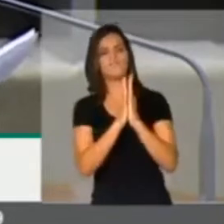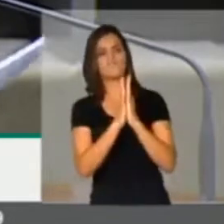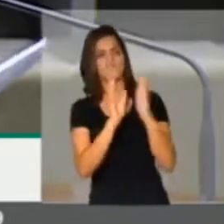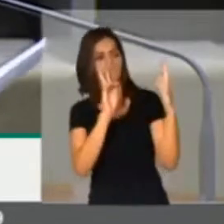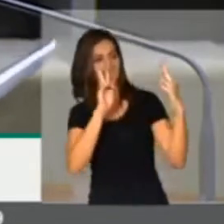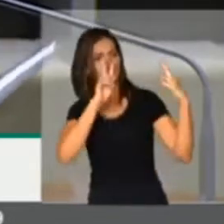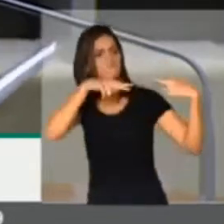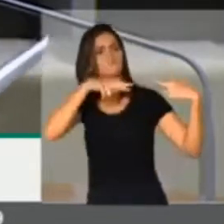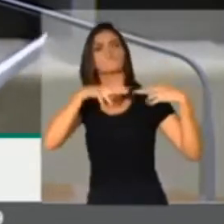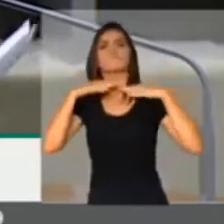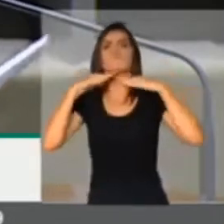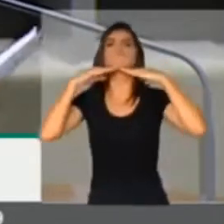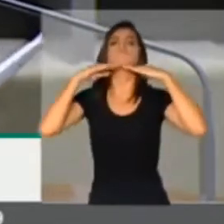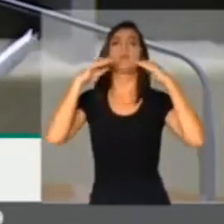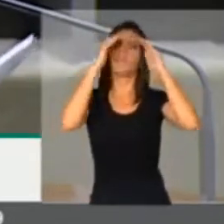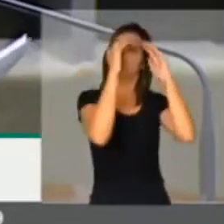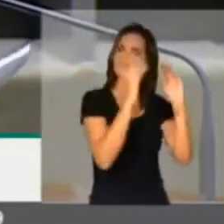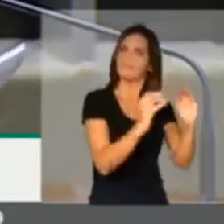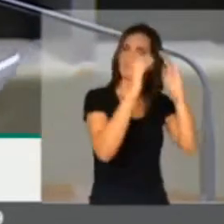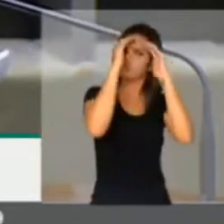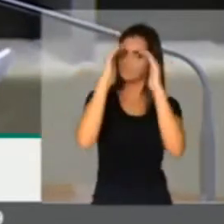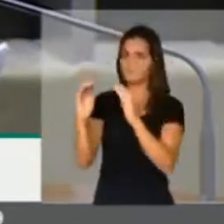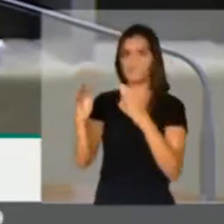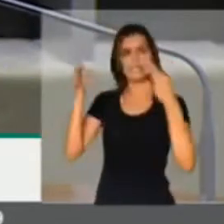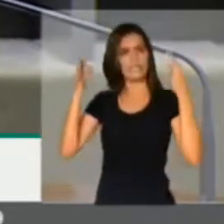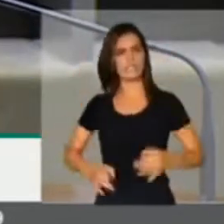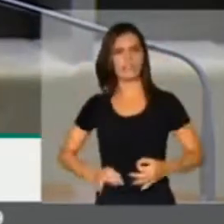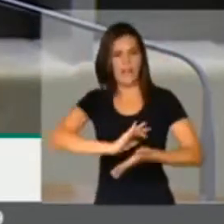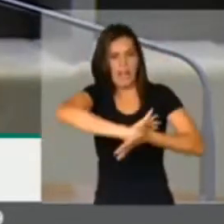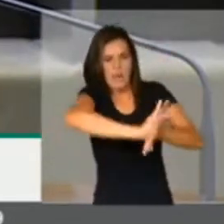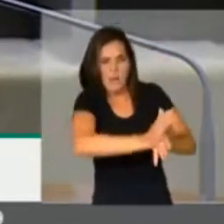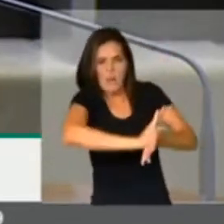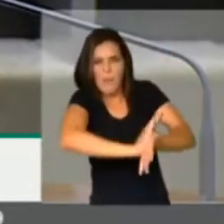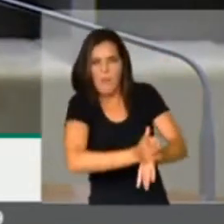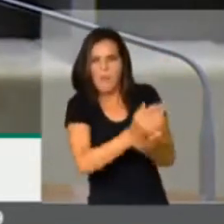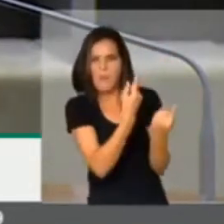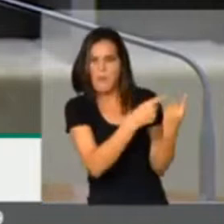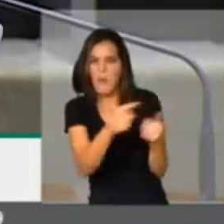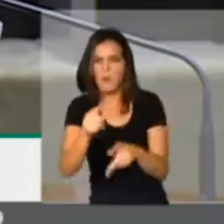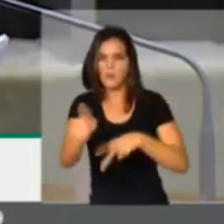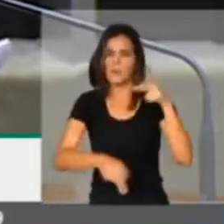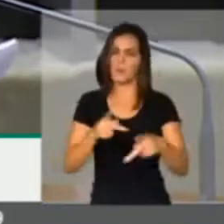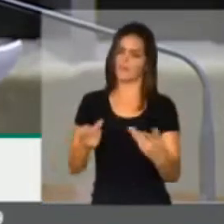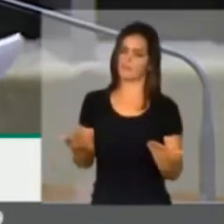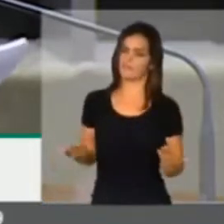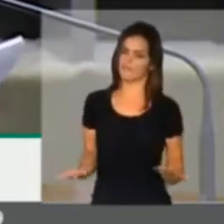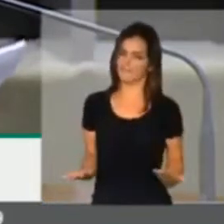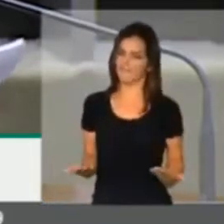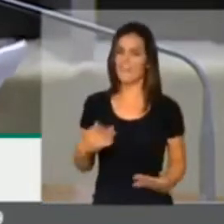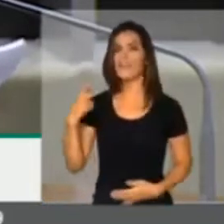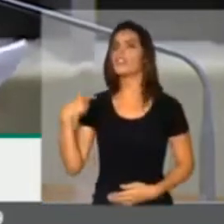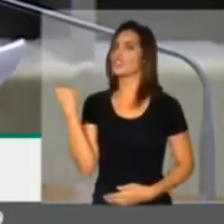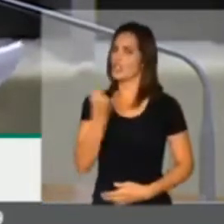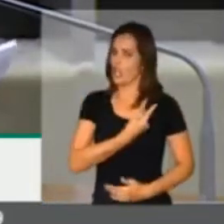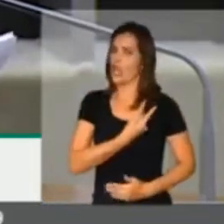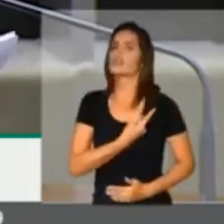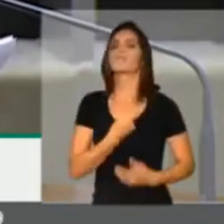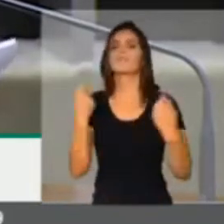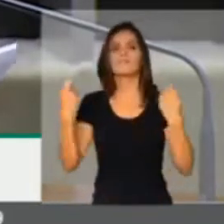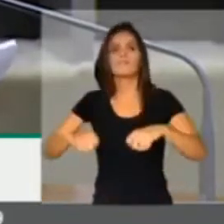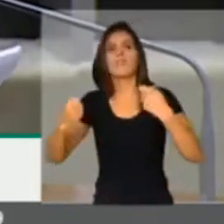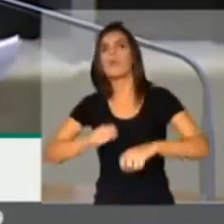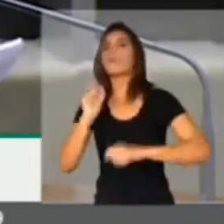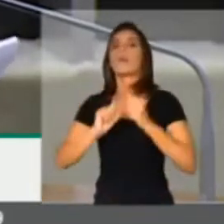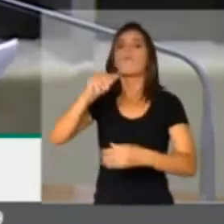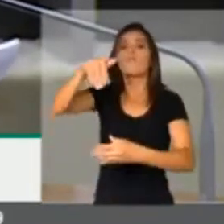erguida, respeitosa, mas com decência. Não cabe humilhar nosso povo como foi humilhado aqui. Essa Câmara tem que votar uma